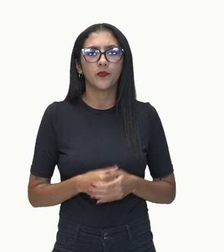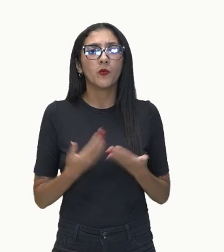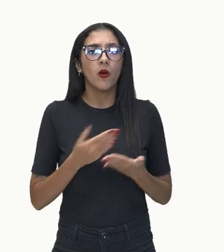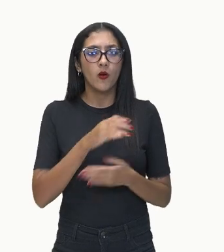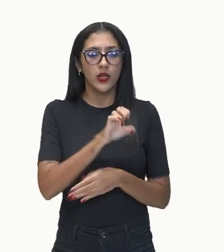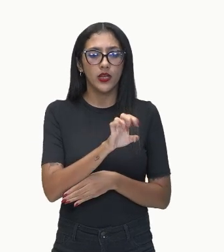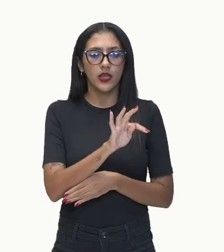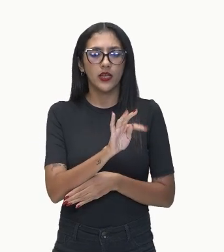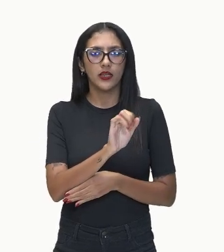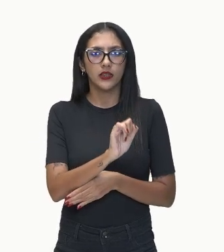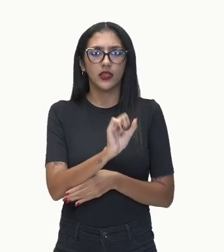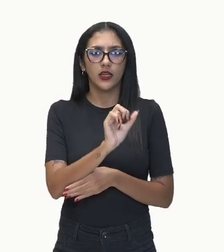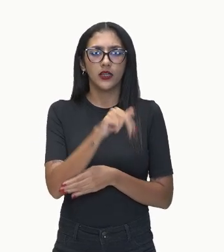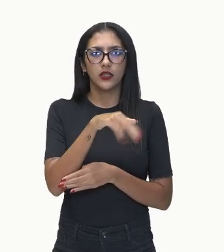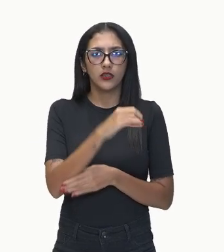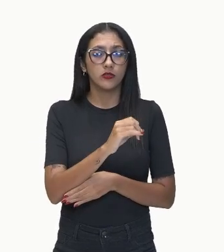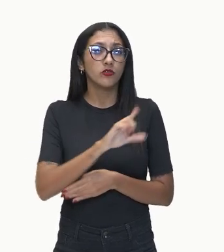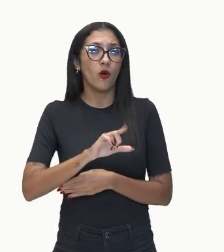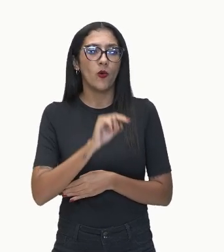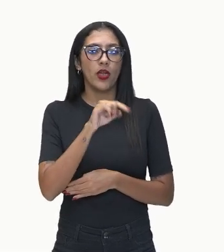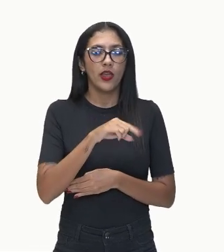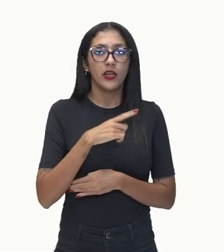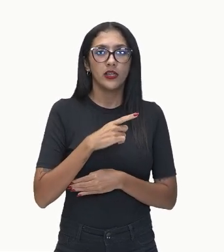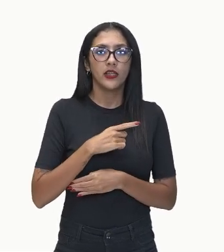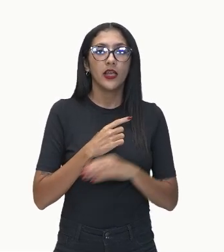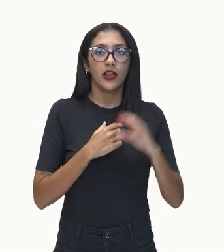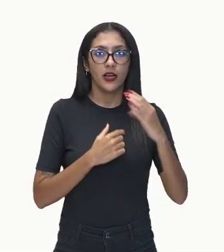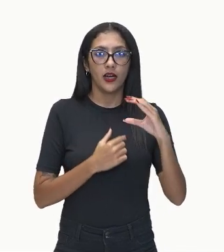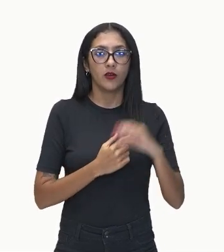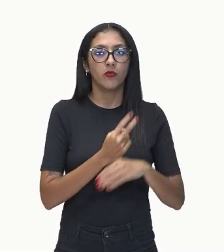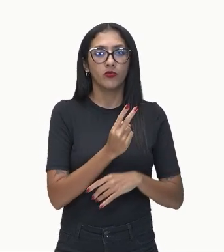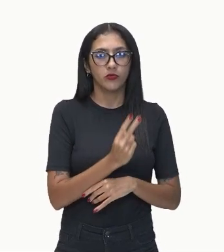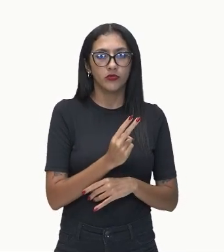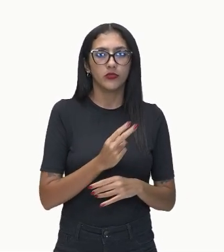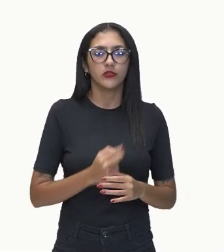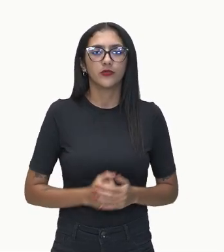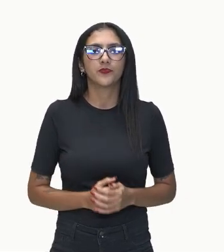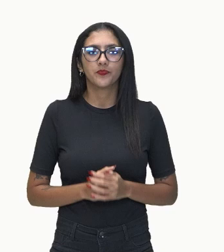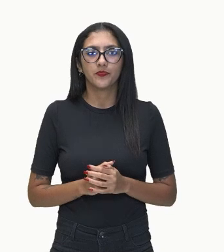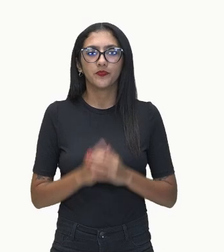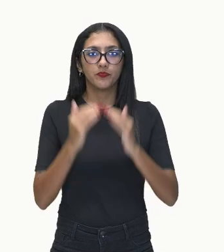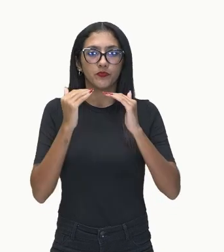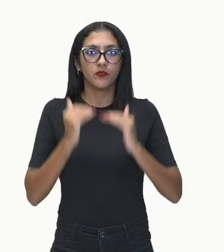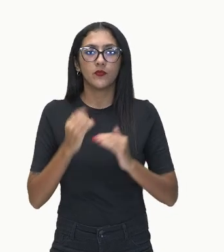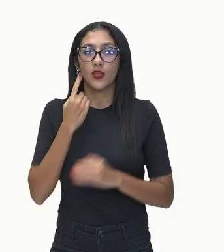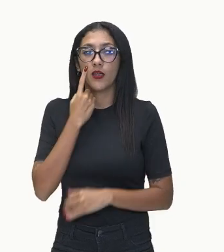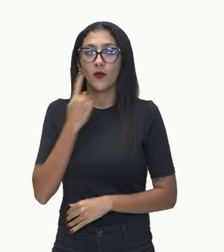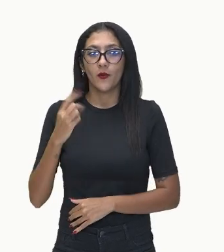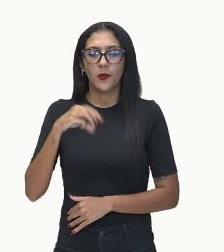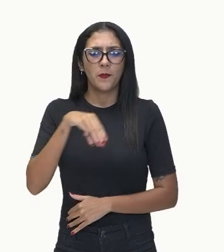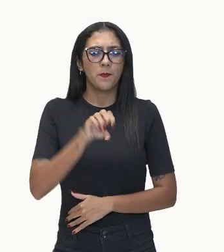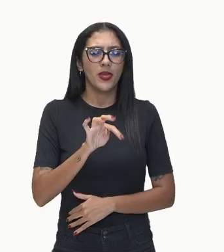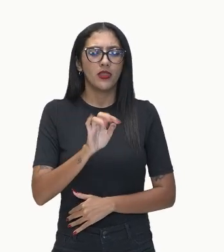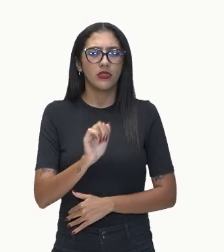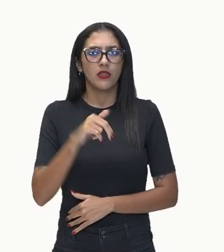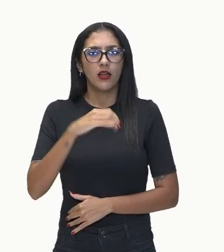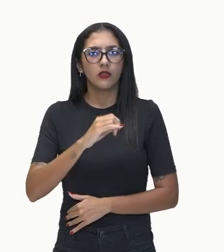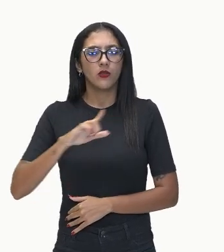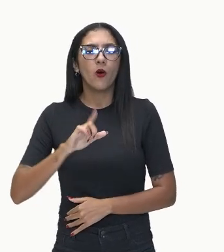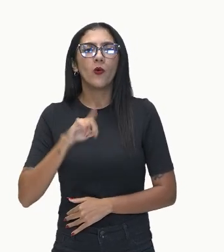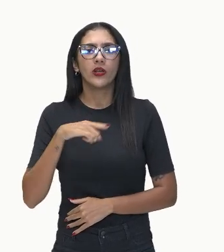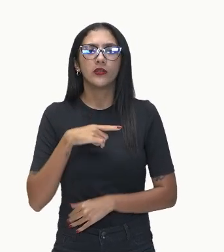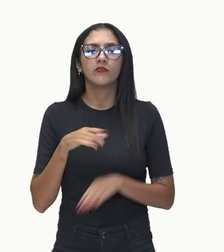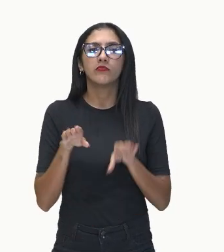com 2 carbonos. Já o metanol, que é esse com somente 1 carbono, ele também pode ser empregado